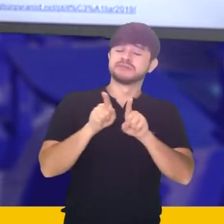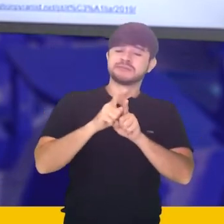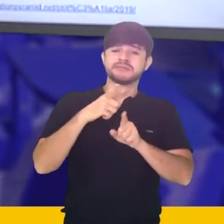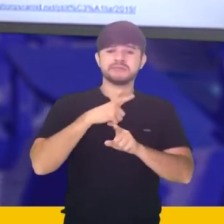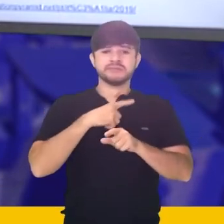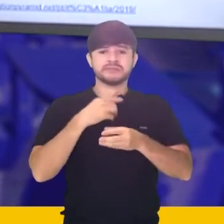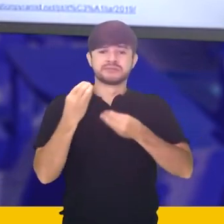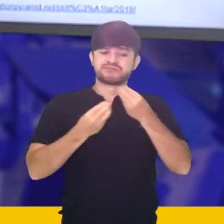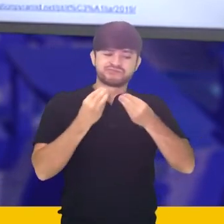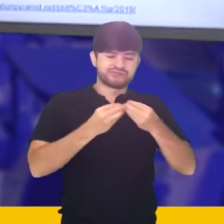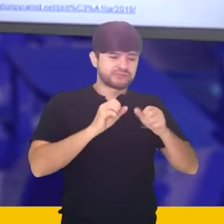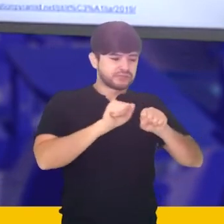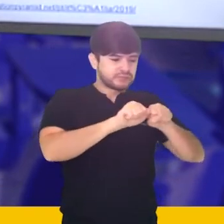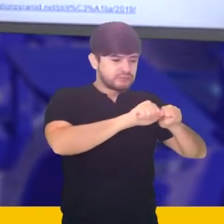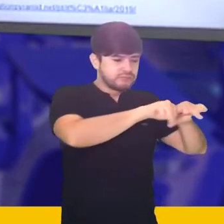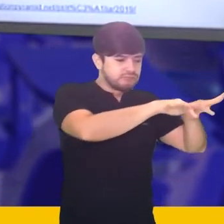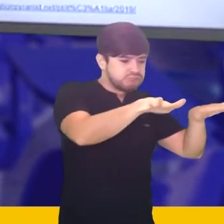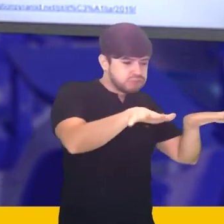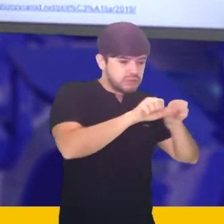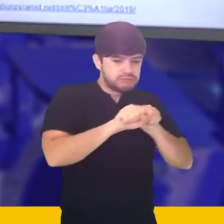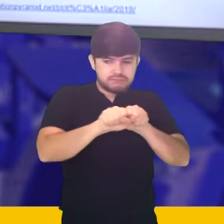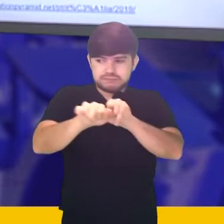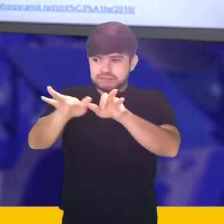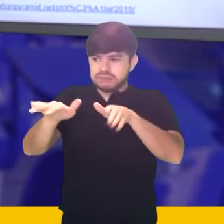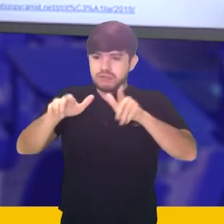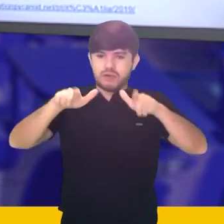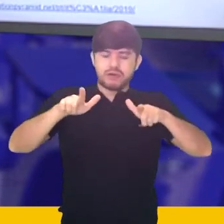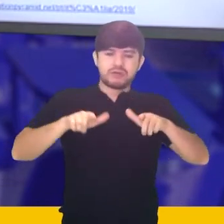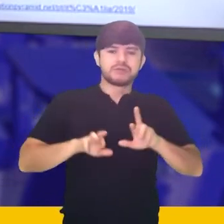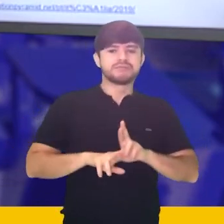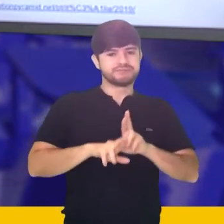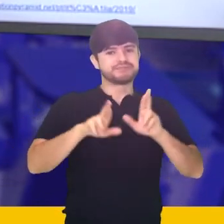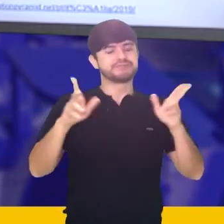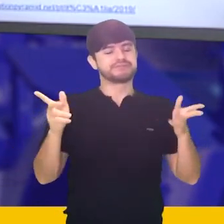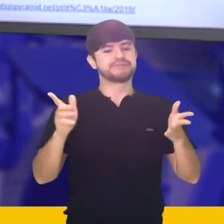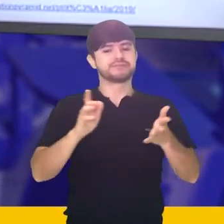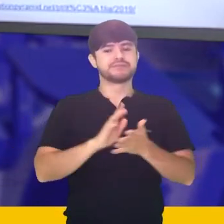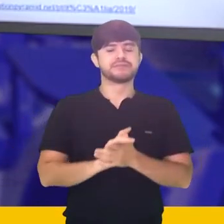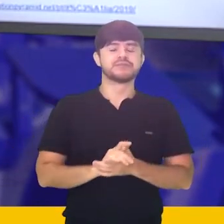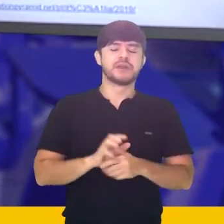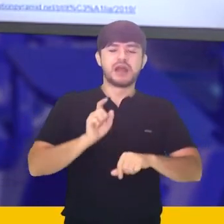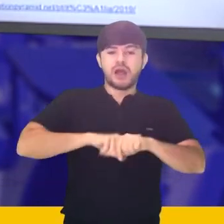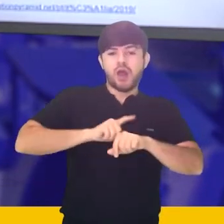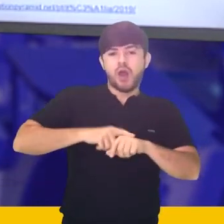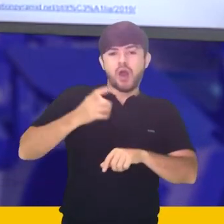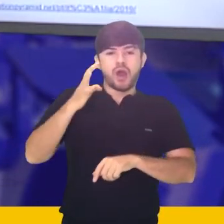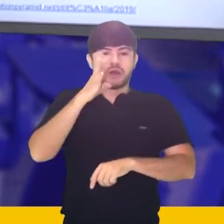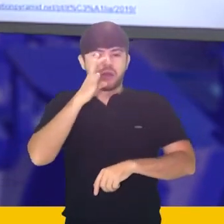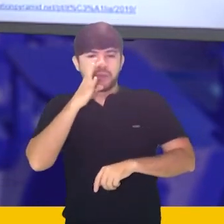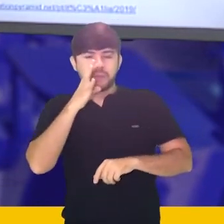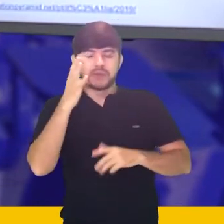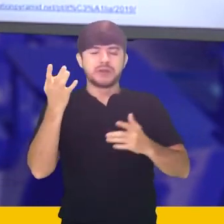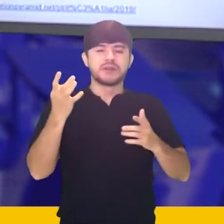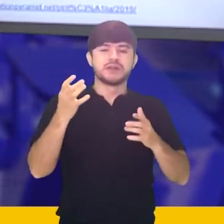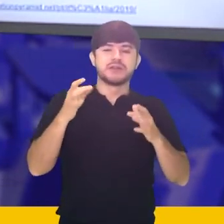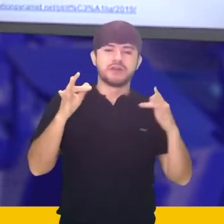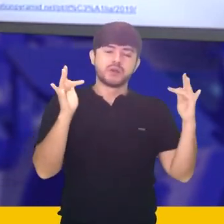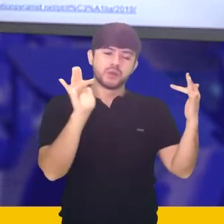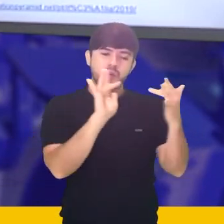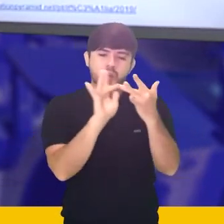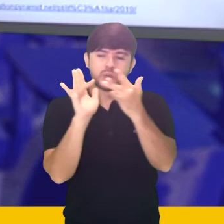se distribui populacionalmente no espaço que também são muito relevantes na hora de olhar a parte